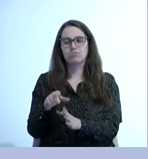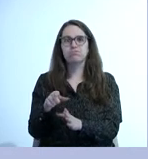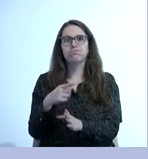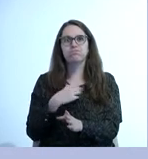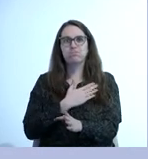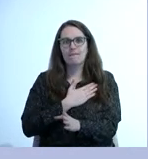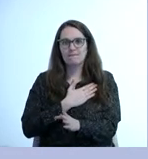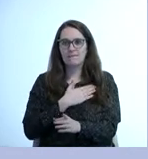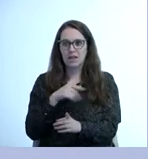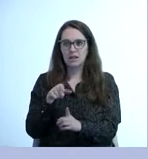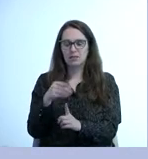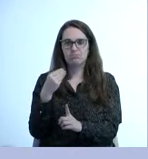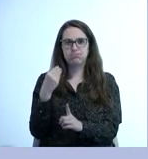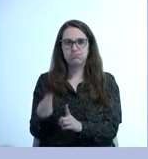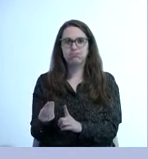muitíssimo.